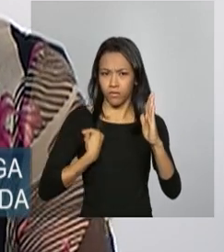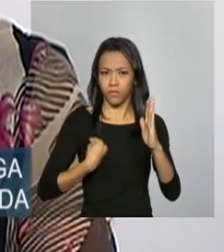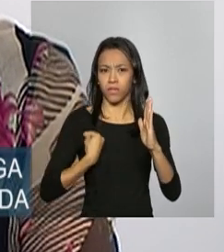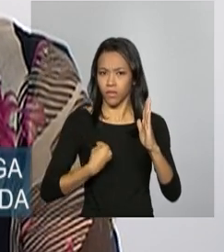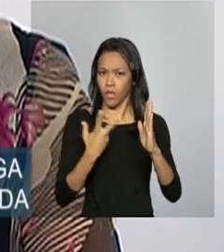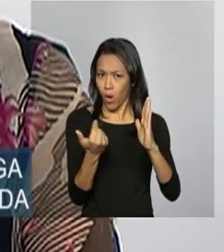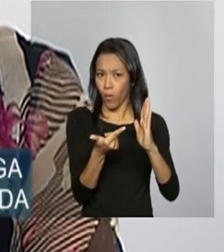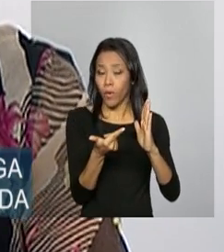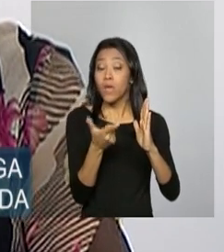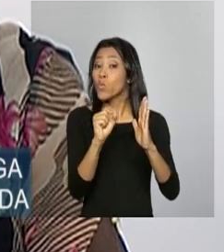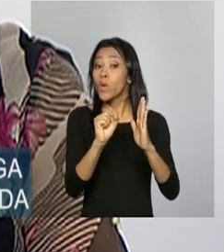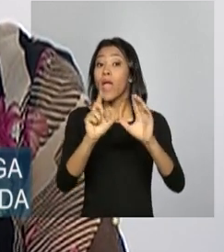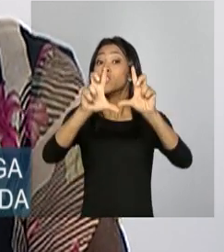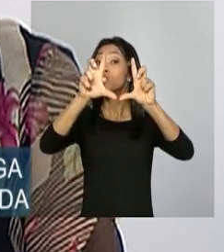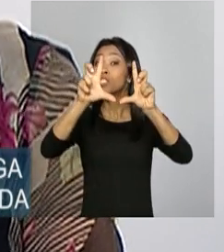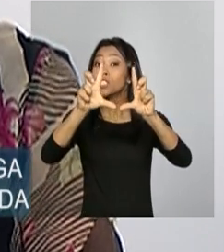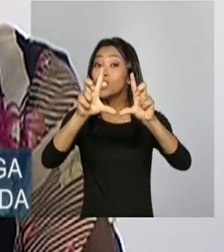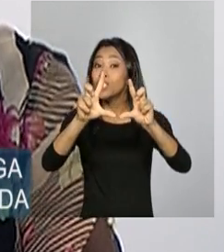É